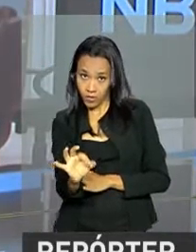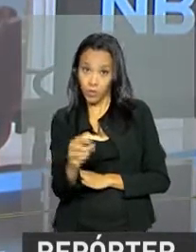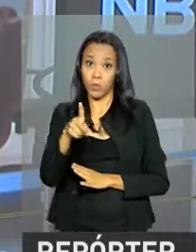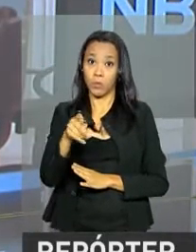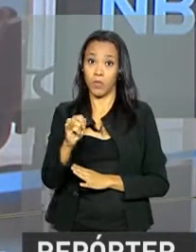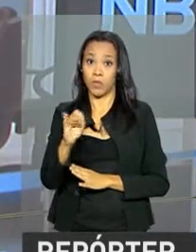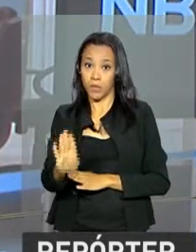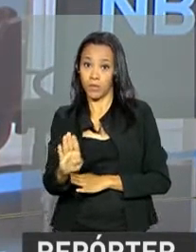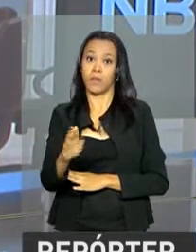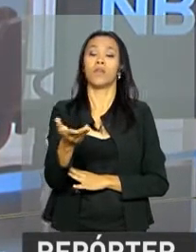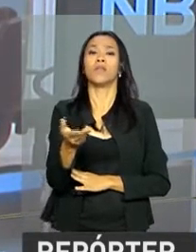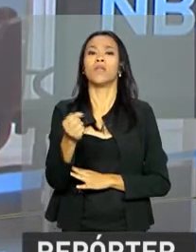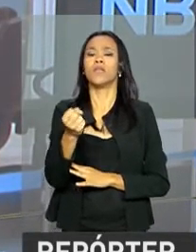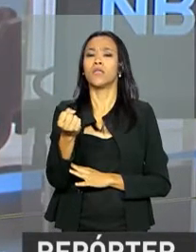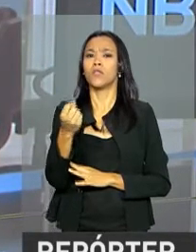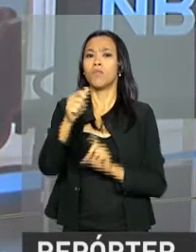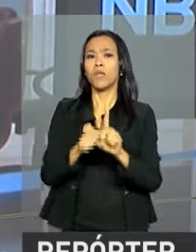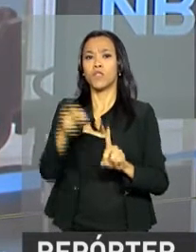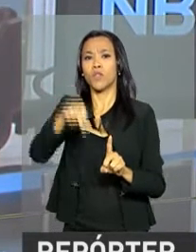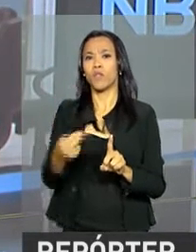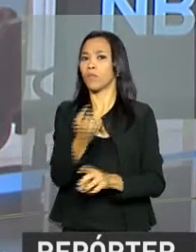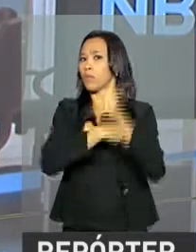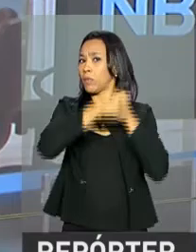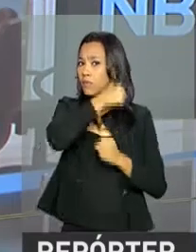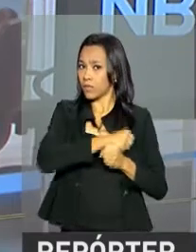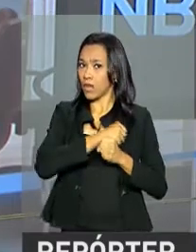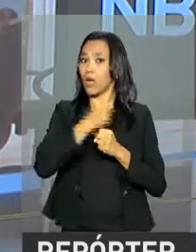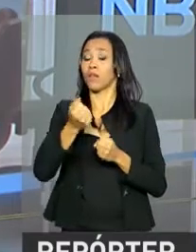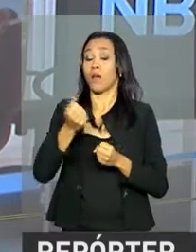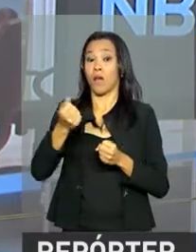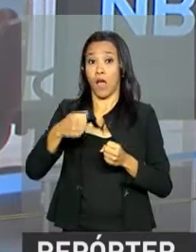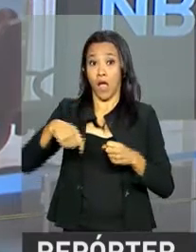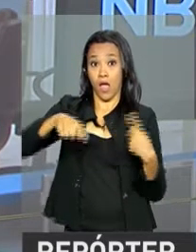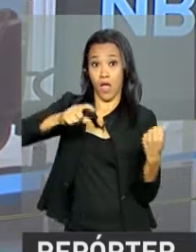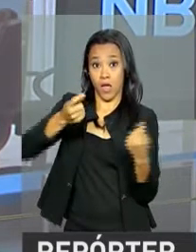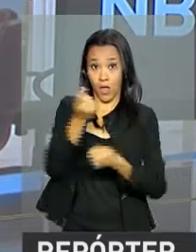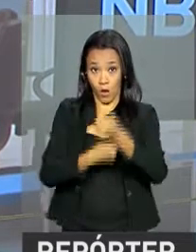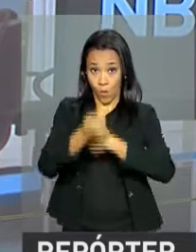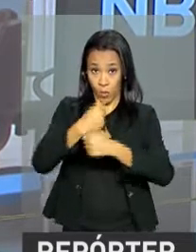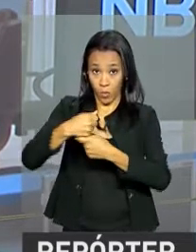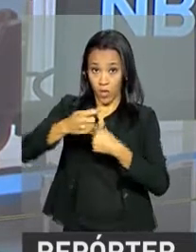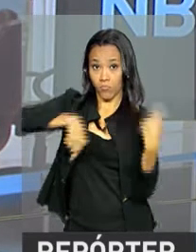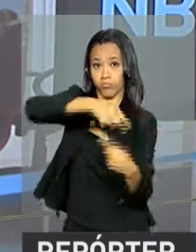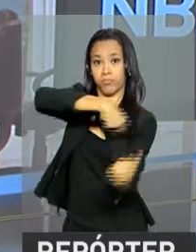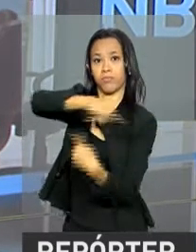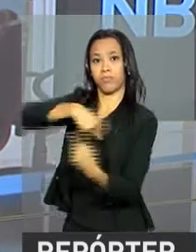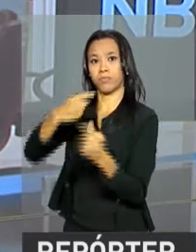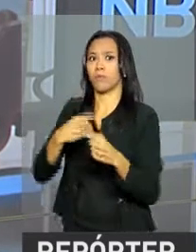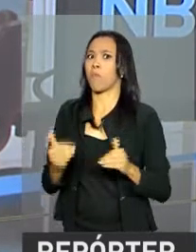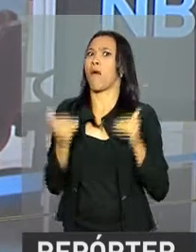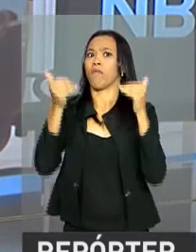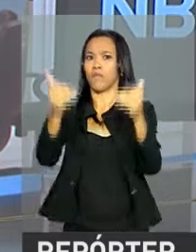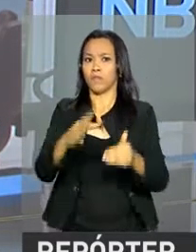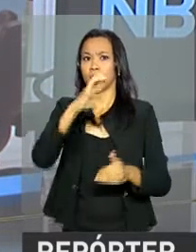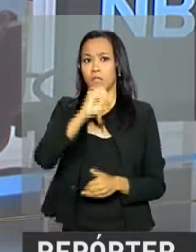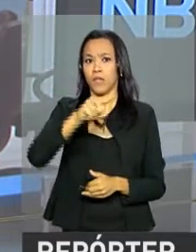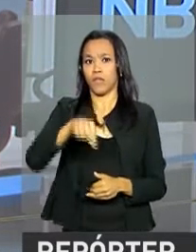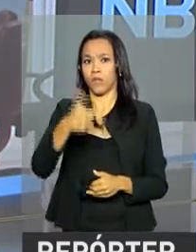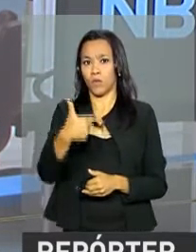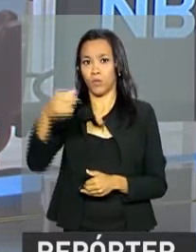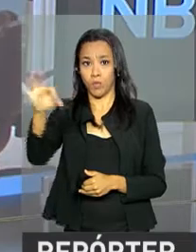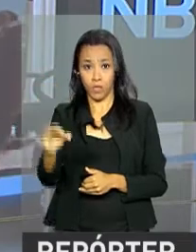varejo em novembro do ano passado o índice de atividade econômica no país registrou o avanço de 0,2 por cento em